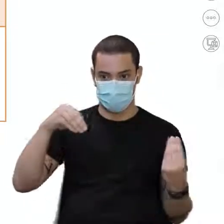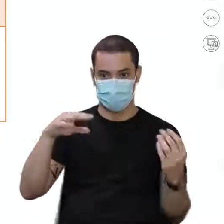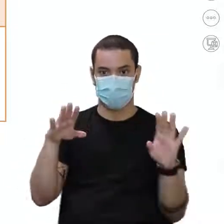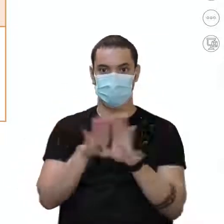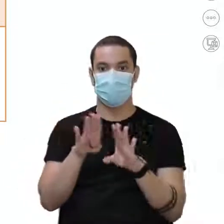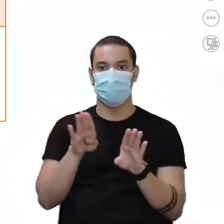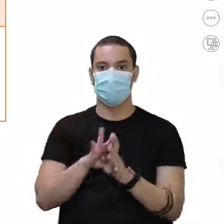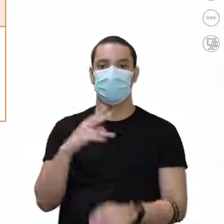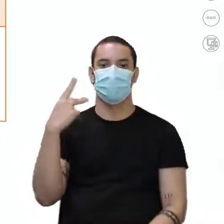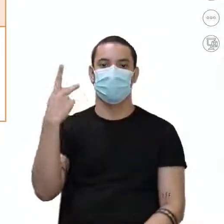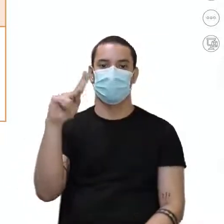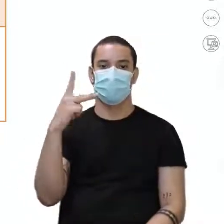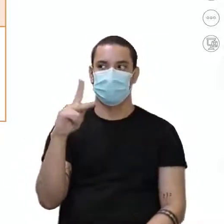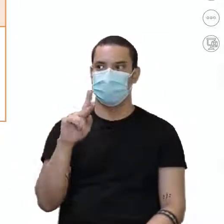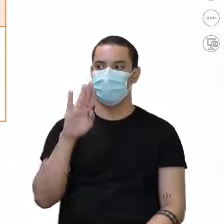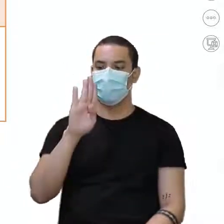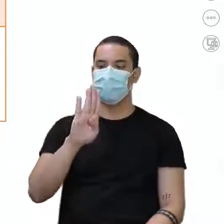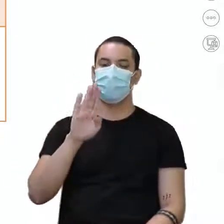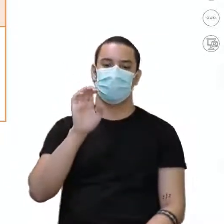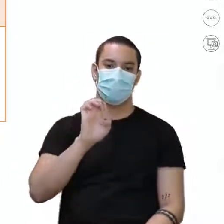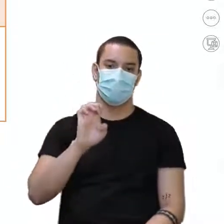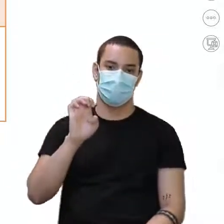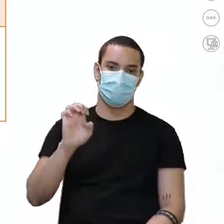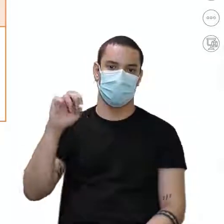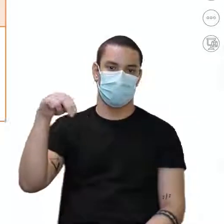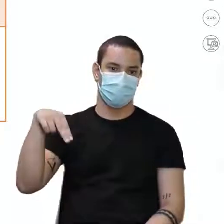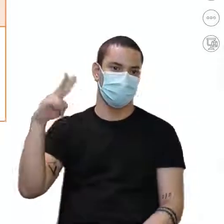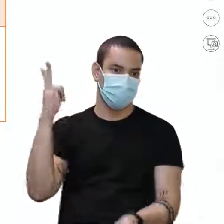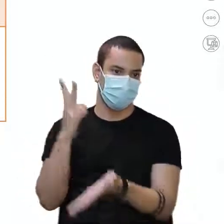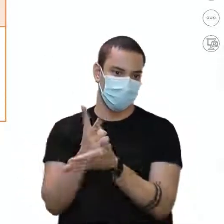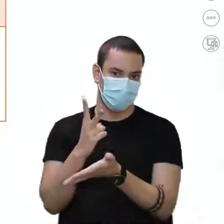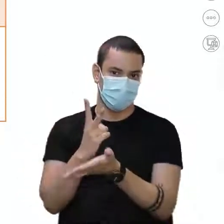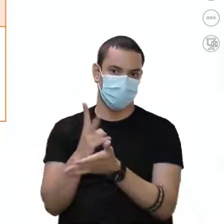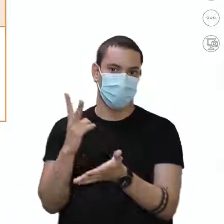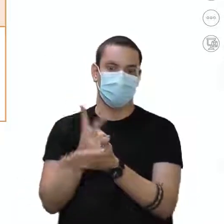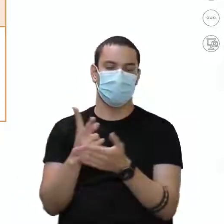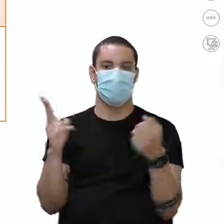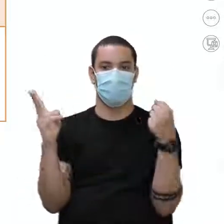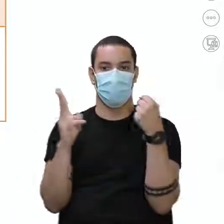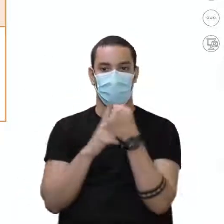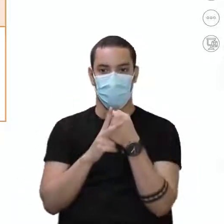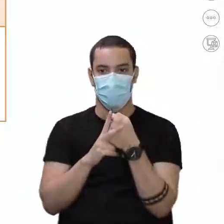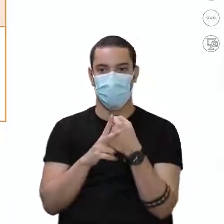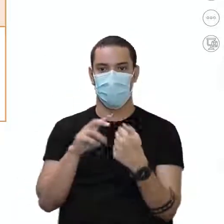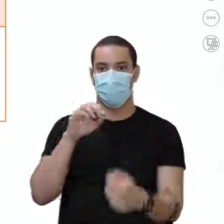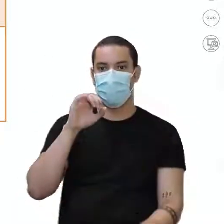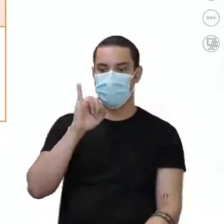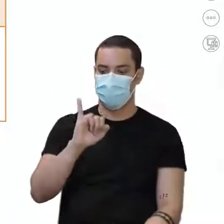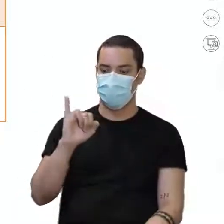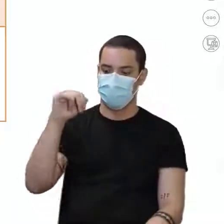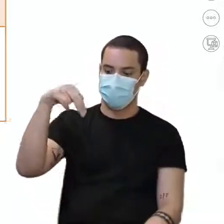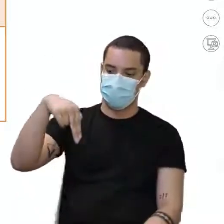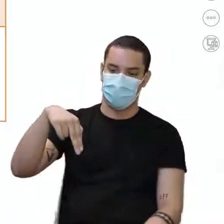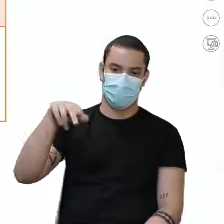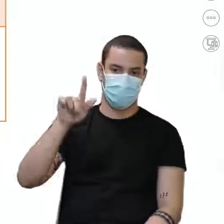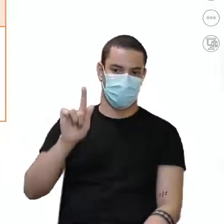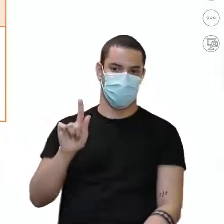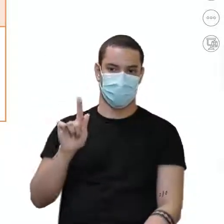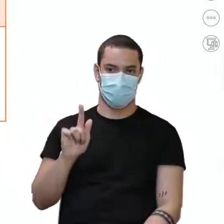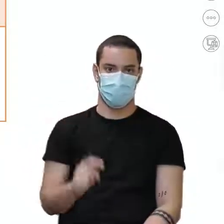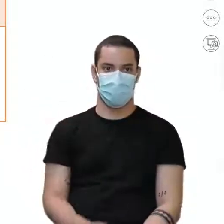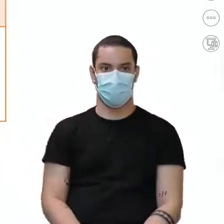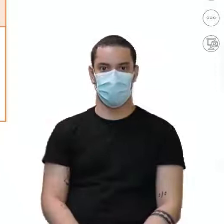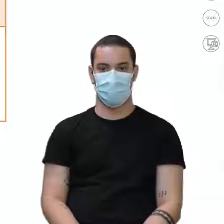aí o seu been, no participio passado, e o seu verbo, que é feeling, com ing. E aí,